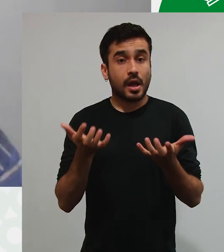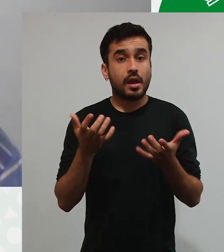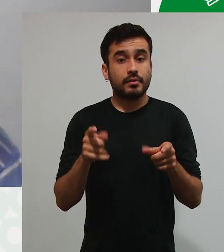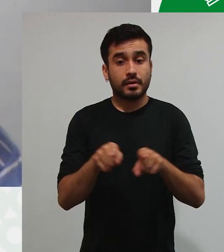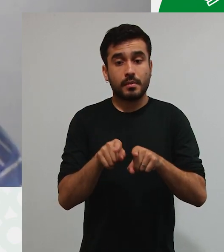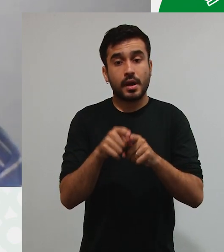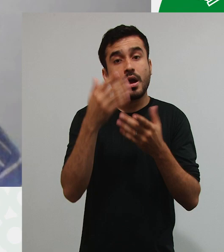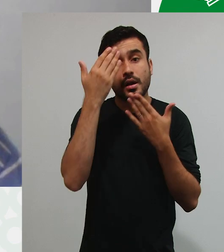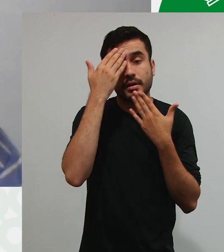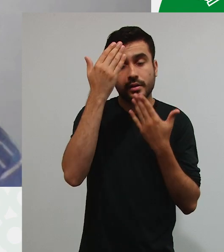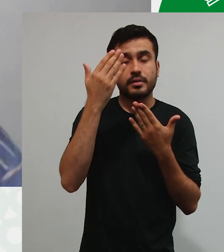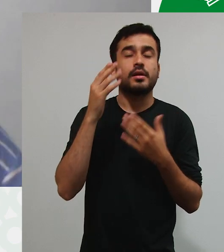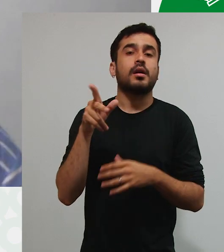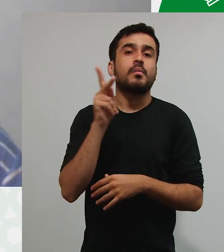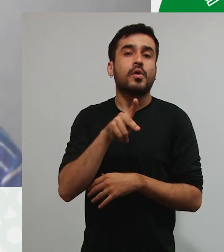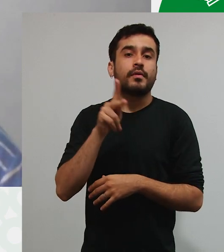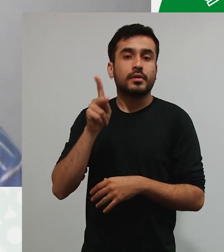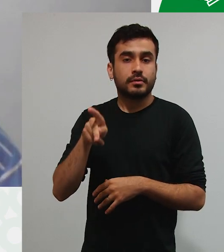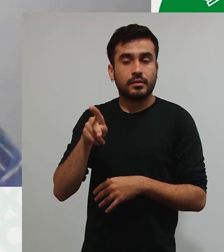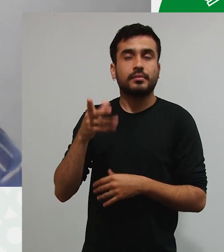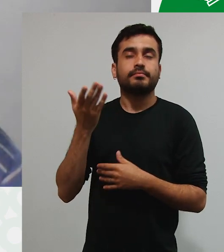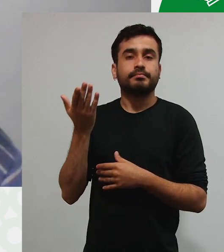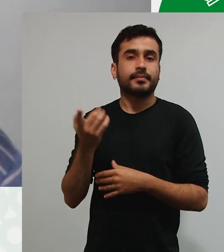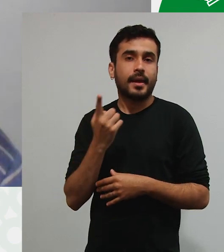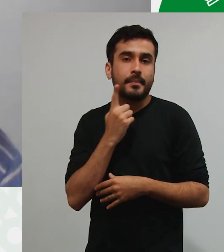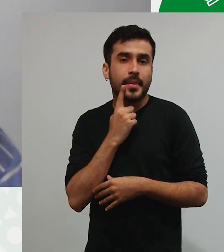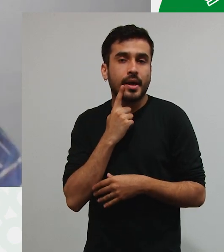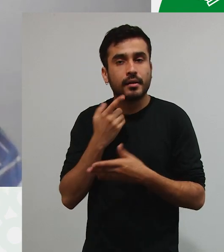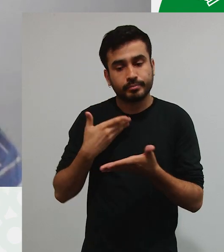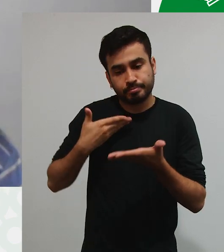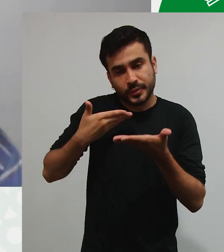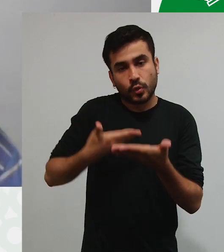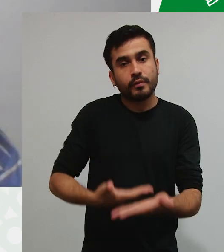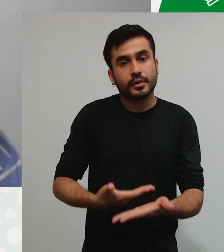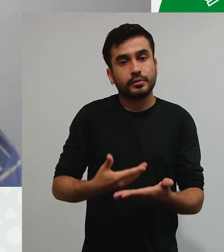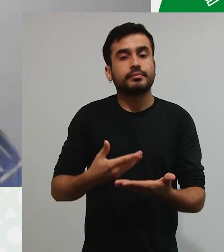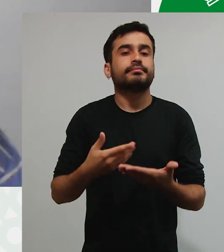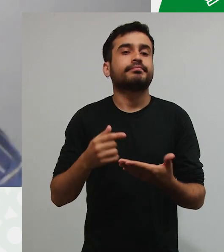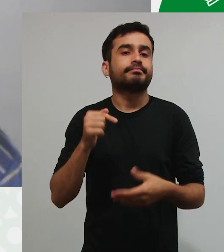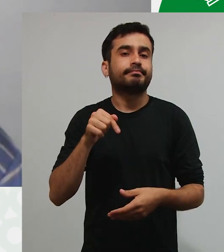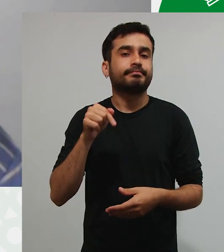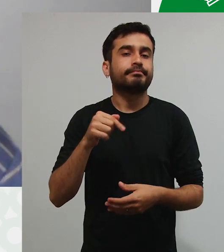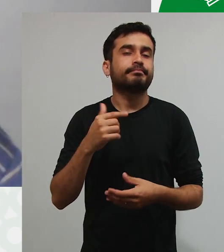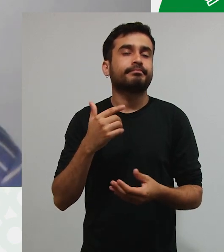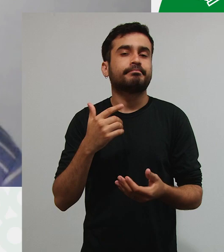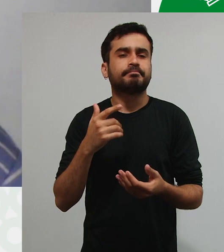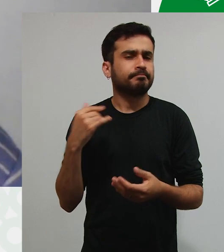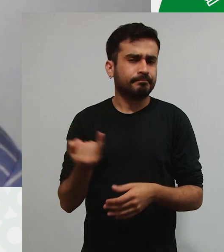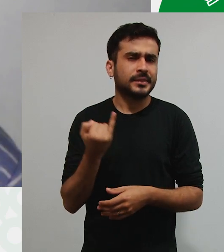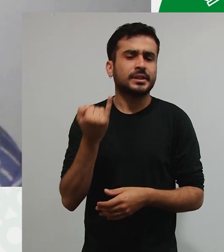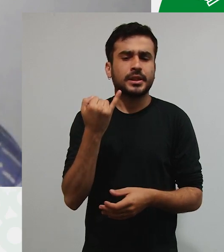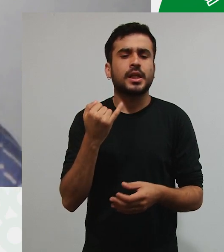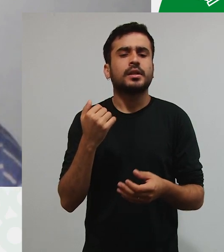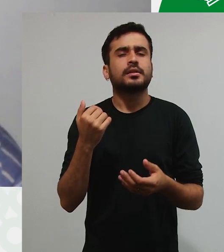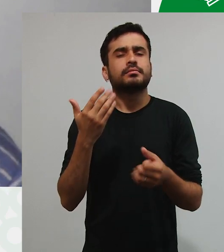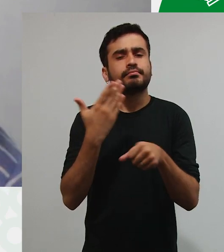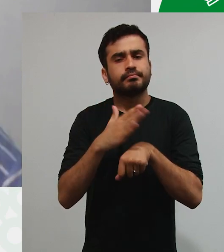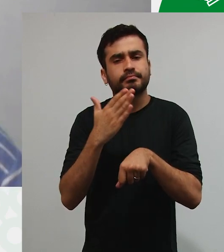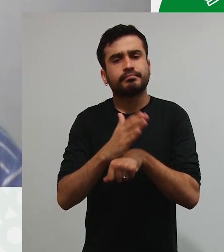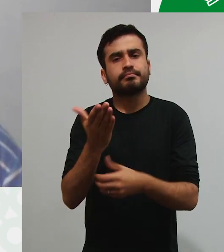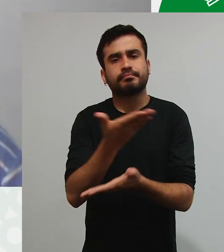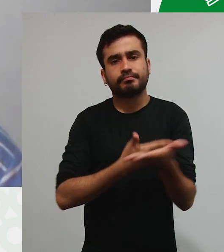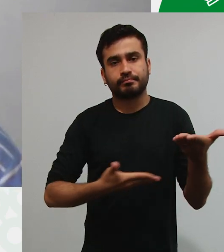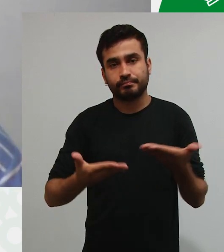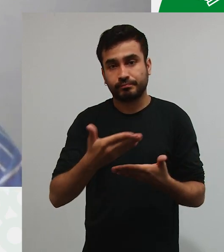né? Então, quero agradecer aí a Anabela e toda a sua equipe pelo convite para poder estar fazendo parte